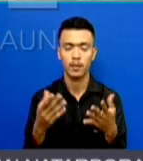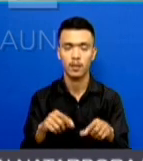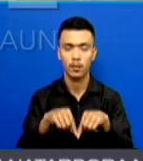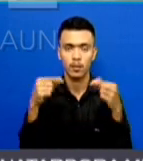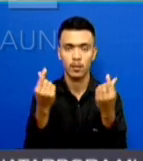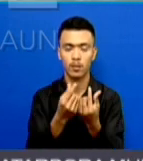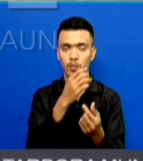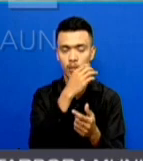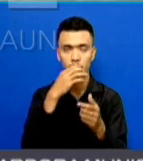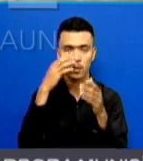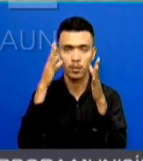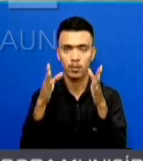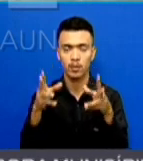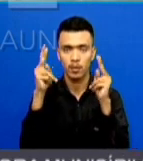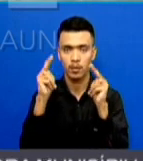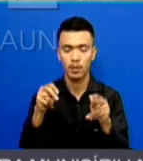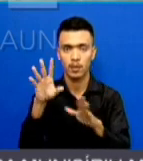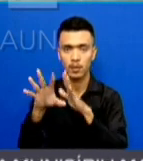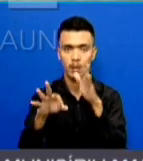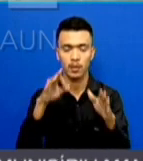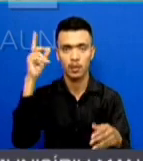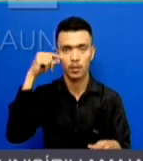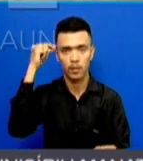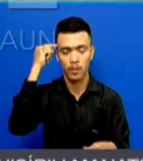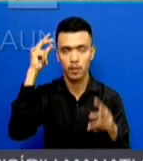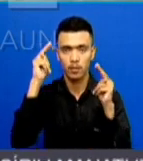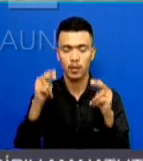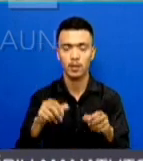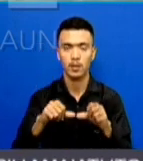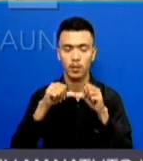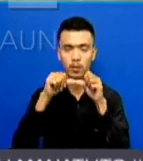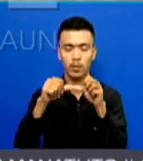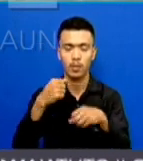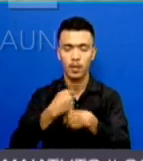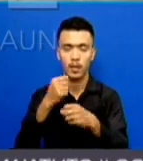e tinha natar na insira tem que reta o governo mos tem que continuar tem que halo